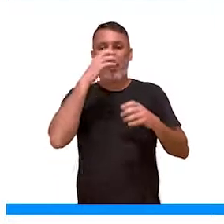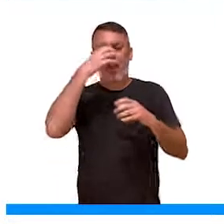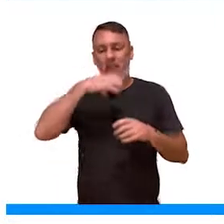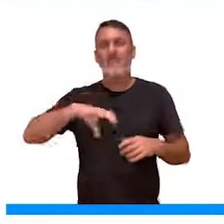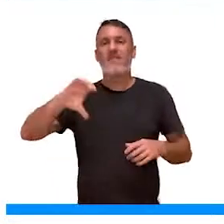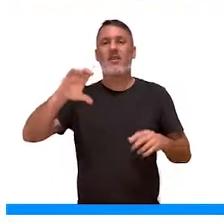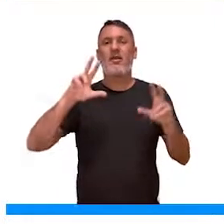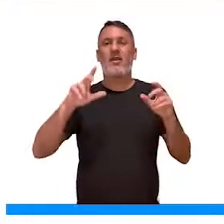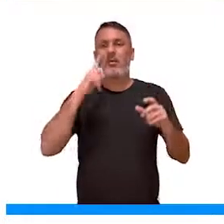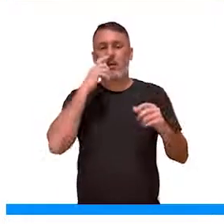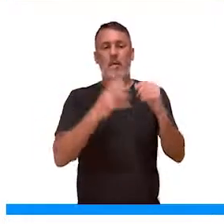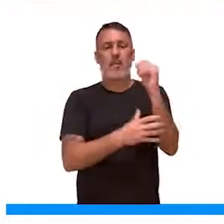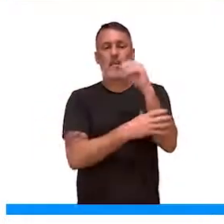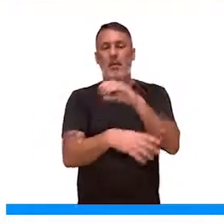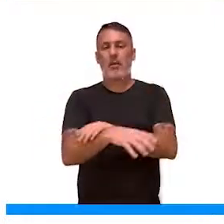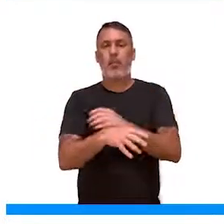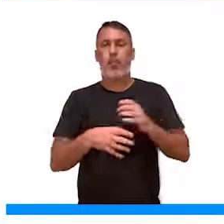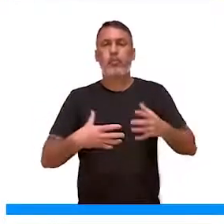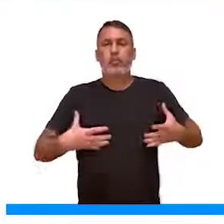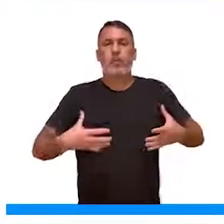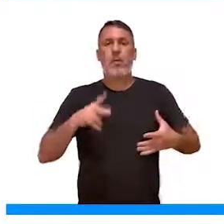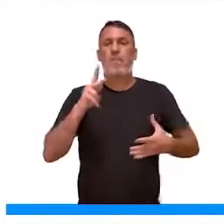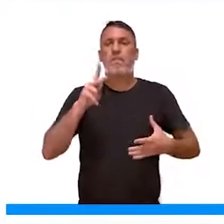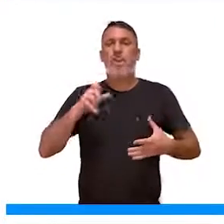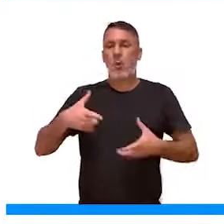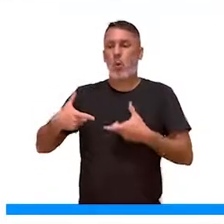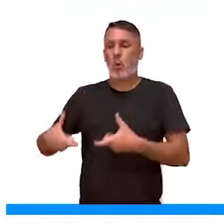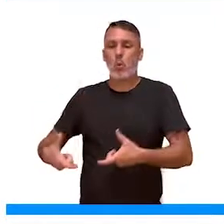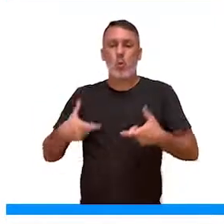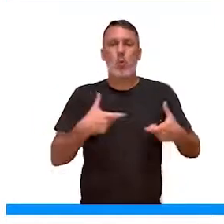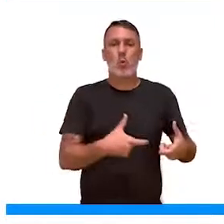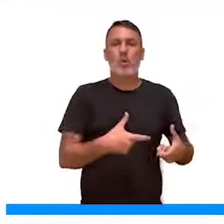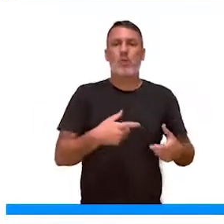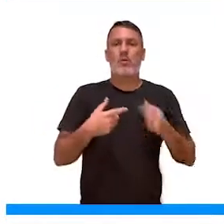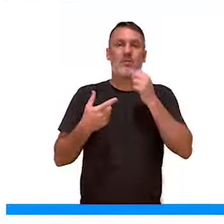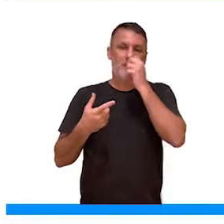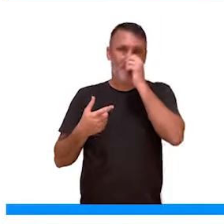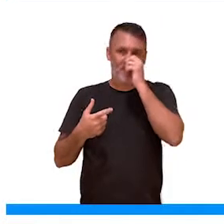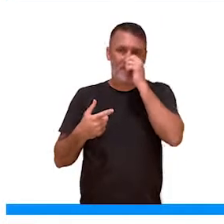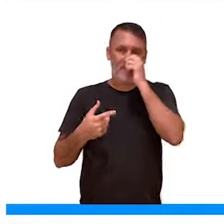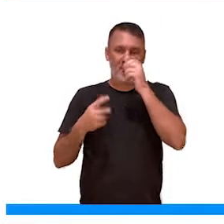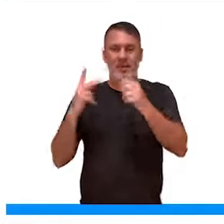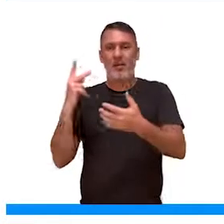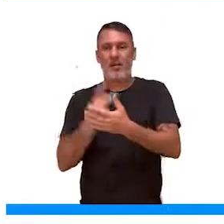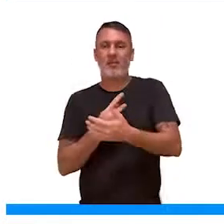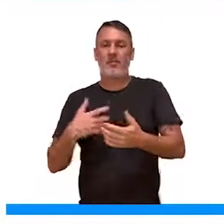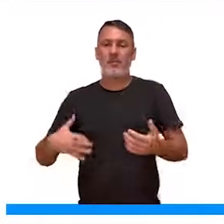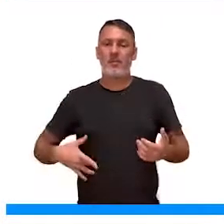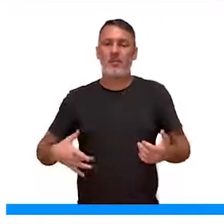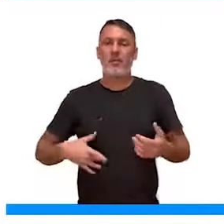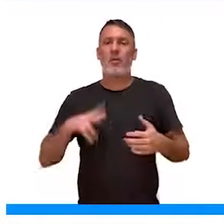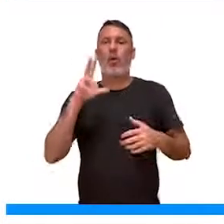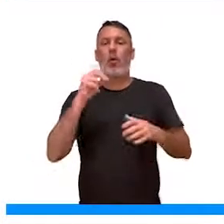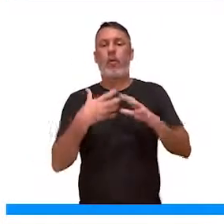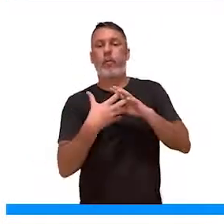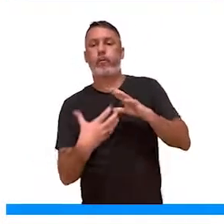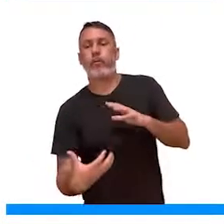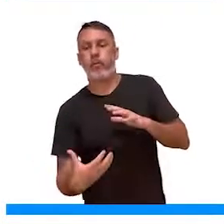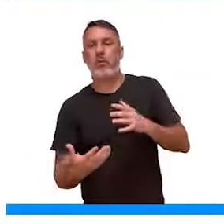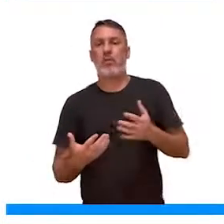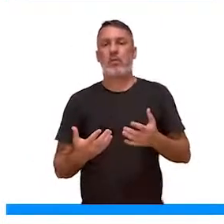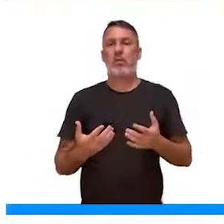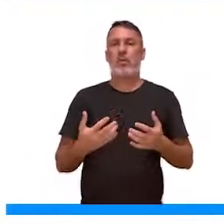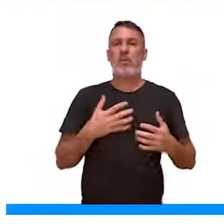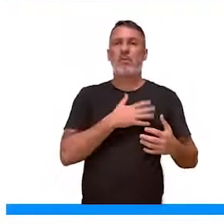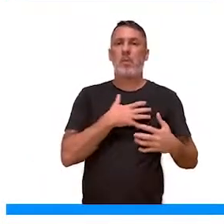vem o nome elefantíase, ok? Porque aumenta de tamanho em determinados lugares, como a perna, o testículo,